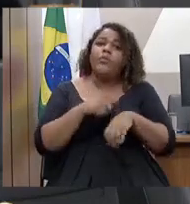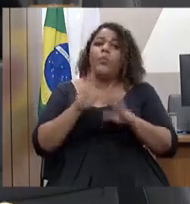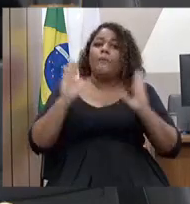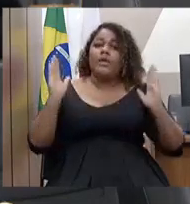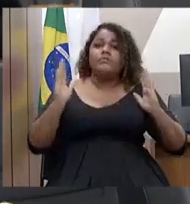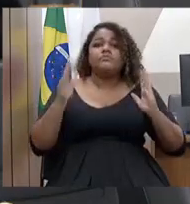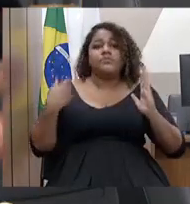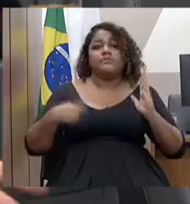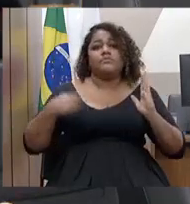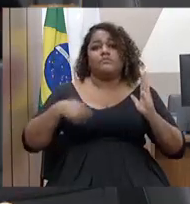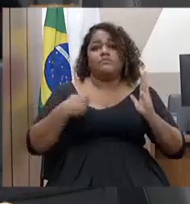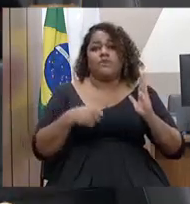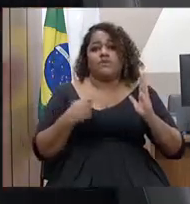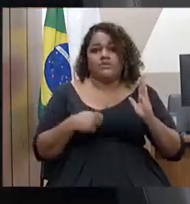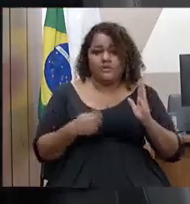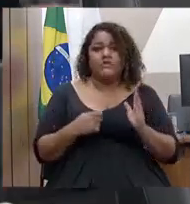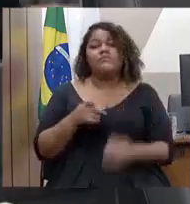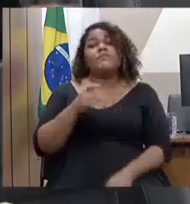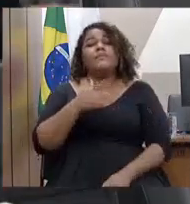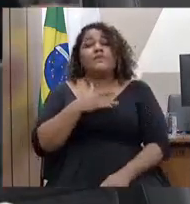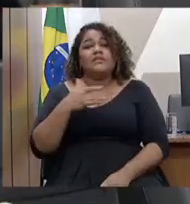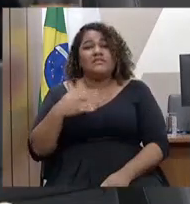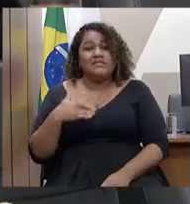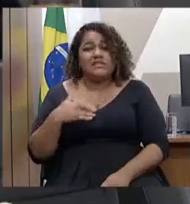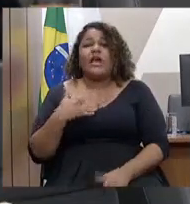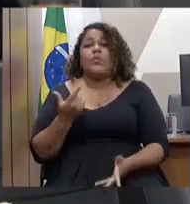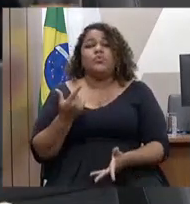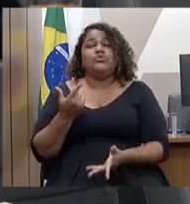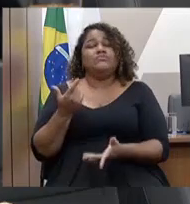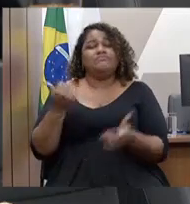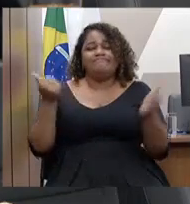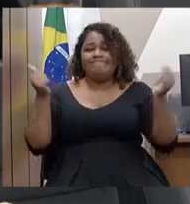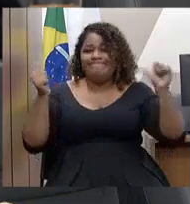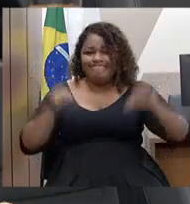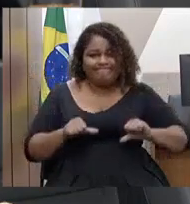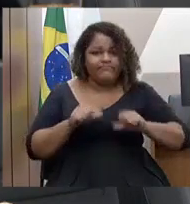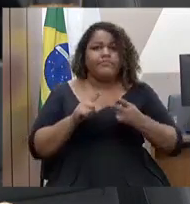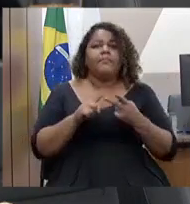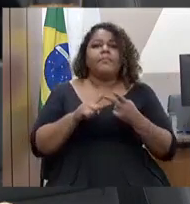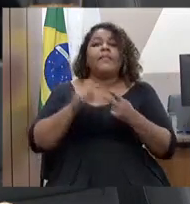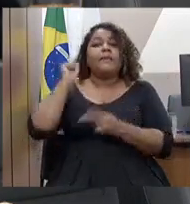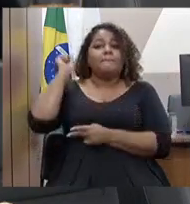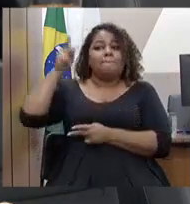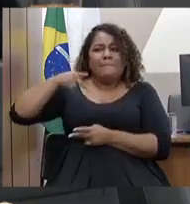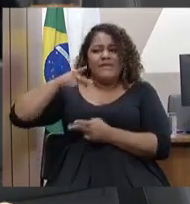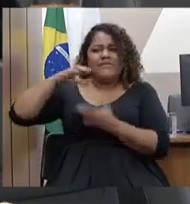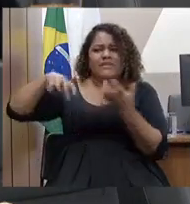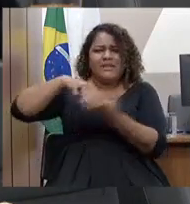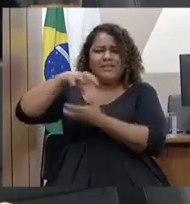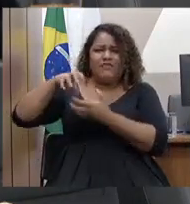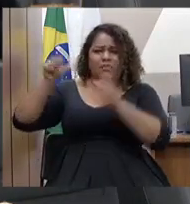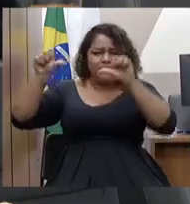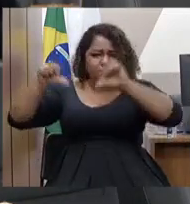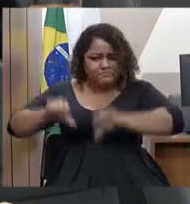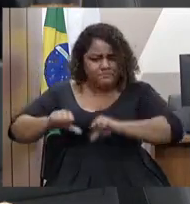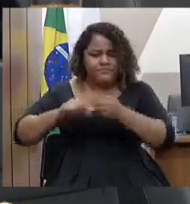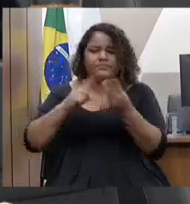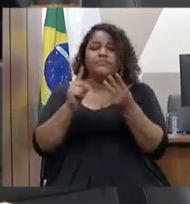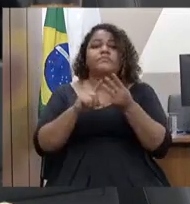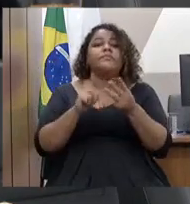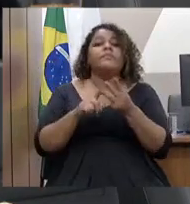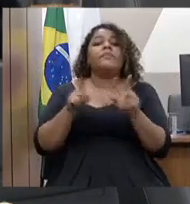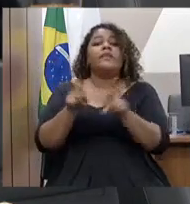pelo e também do sistema Previdenciário pela perda precoce da capacidade produtiva de diversos indivíduos e também